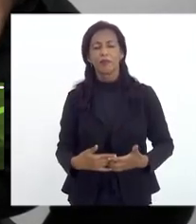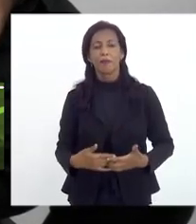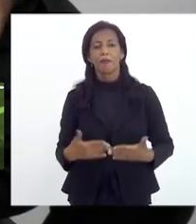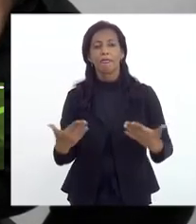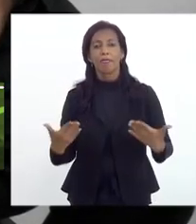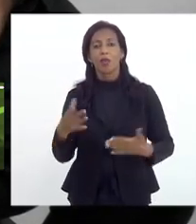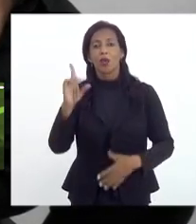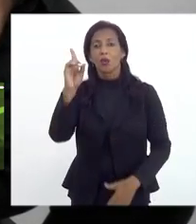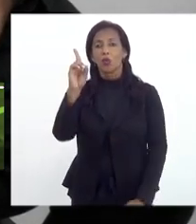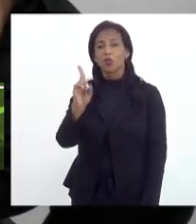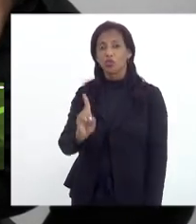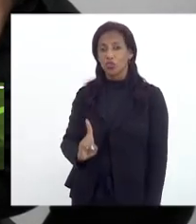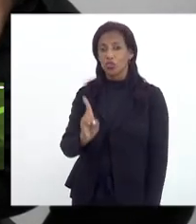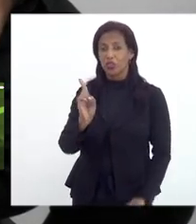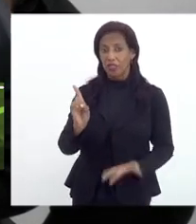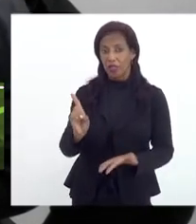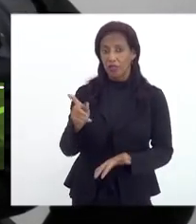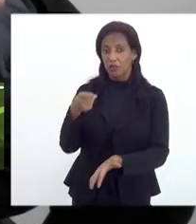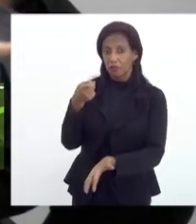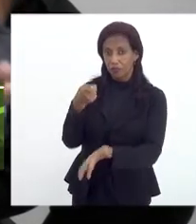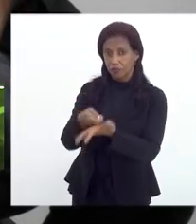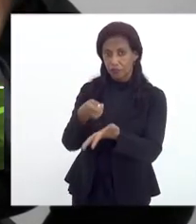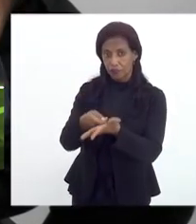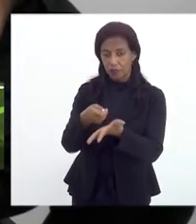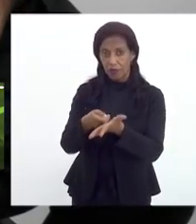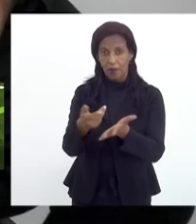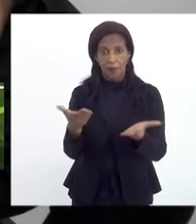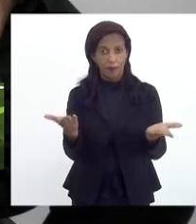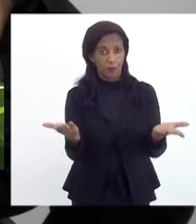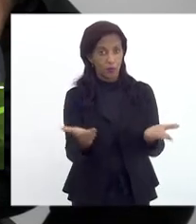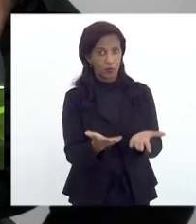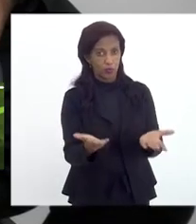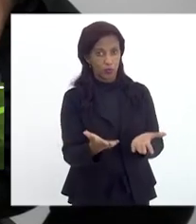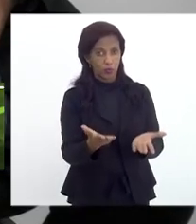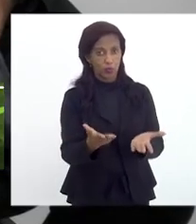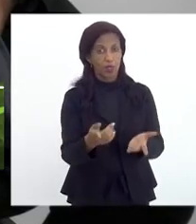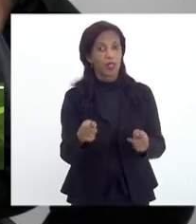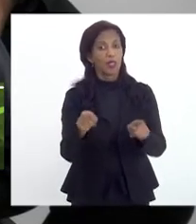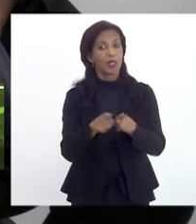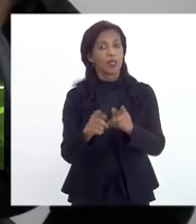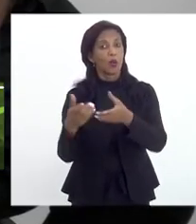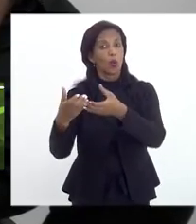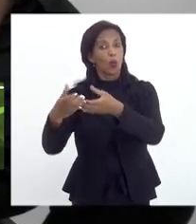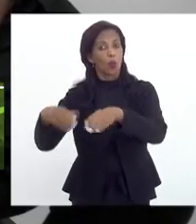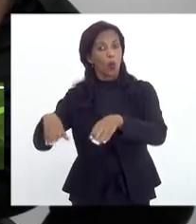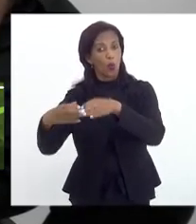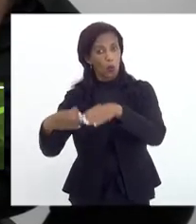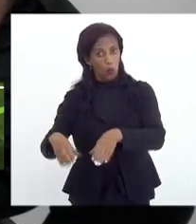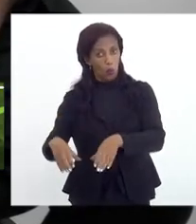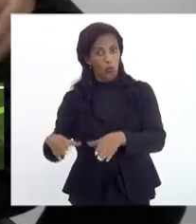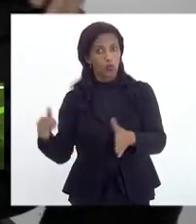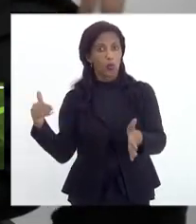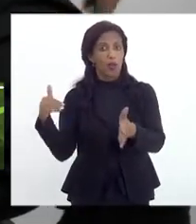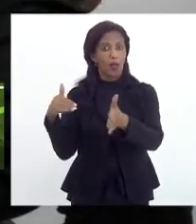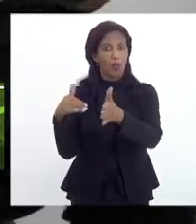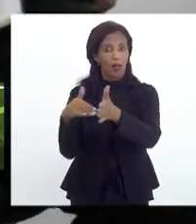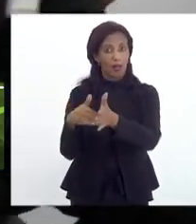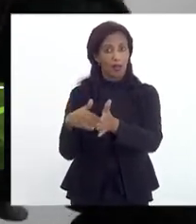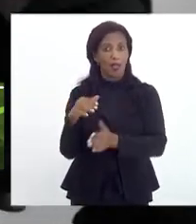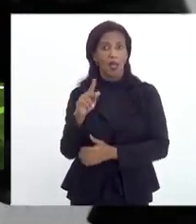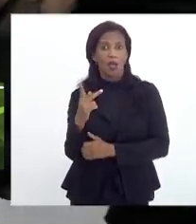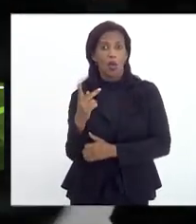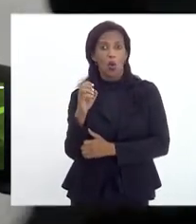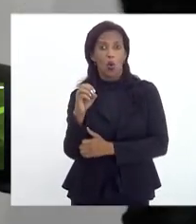direitos Serão mantidos Para os servidores Atuais E para os concursos Até a sua homologação Em 31 de dezembro Não é isso?